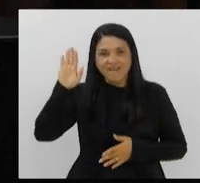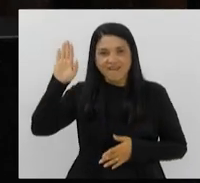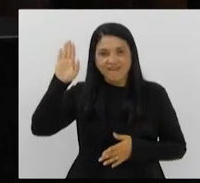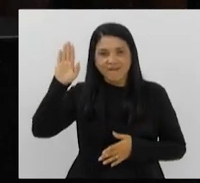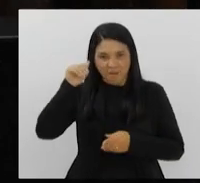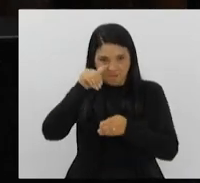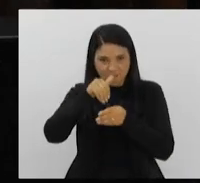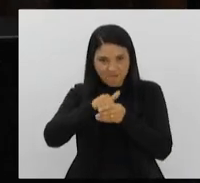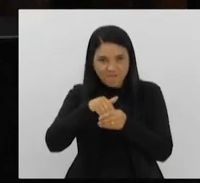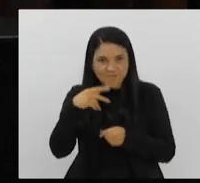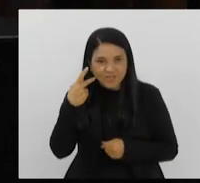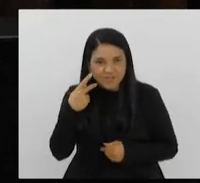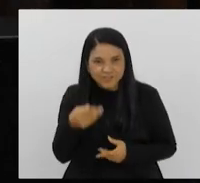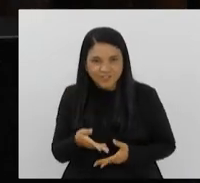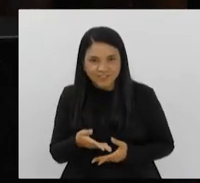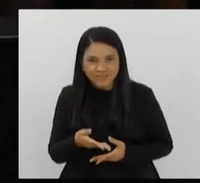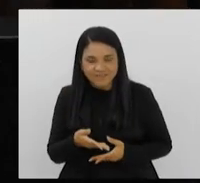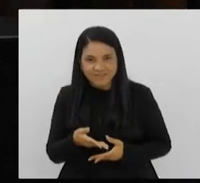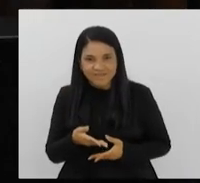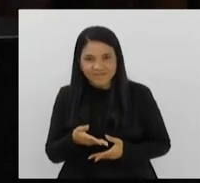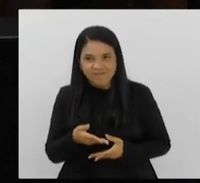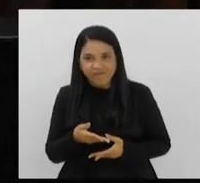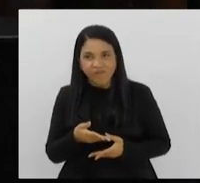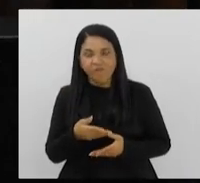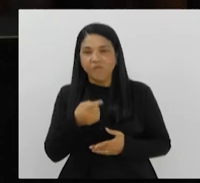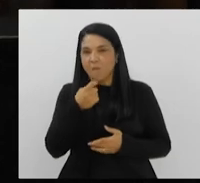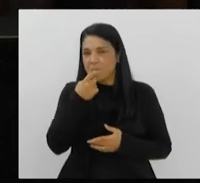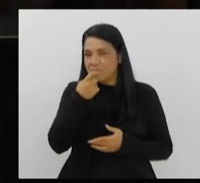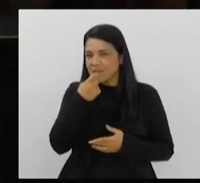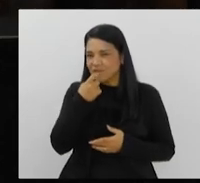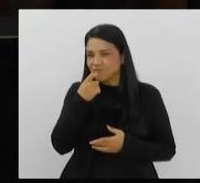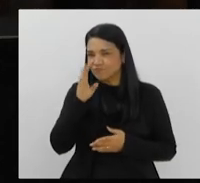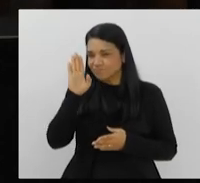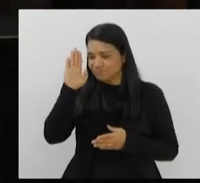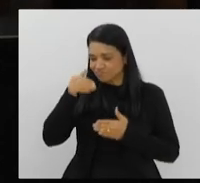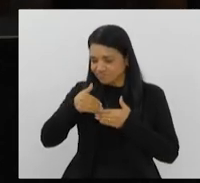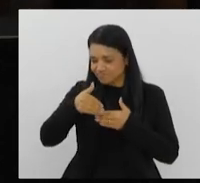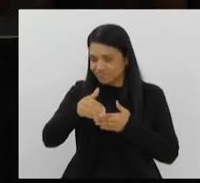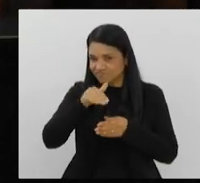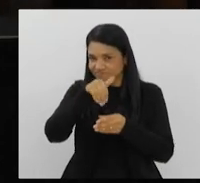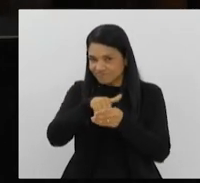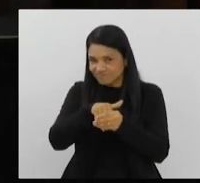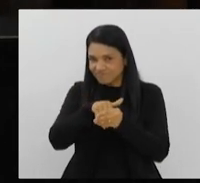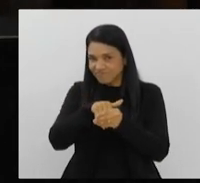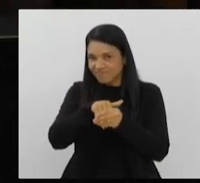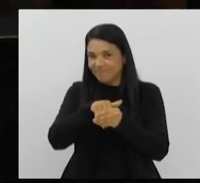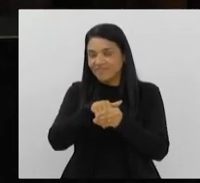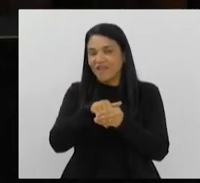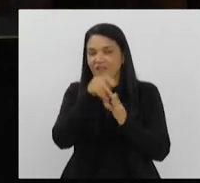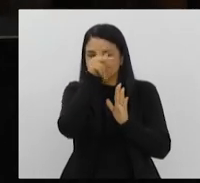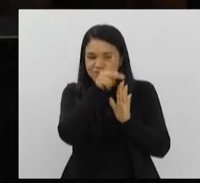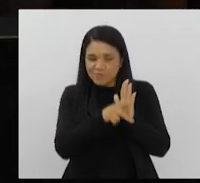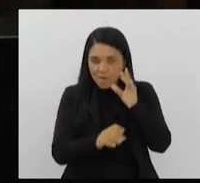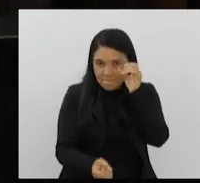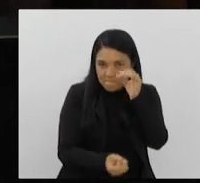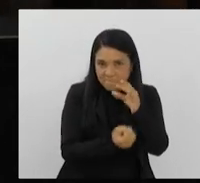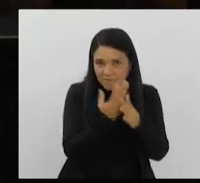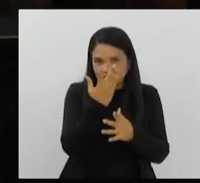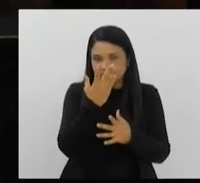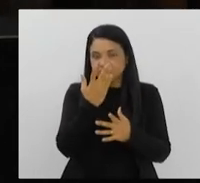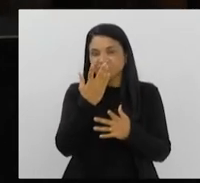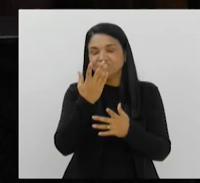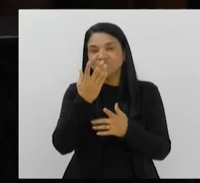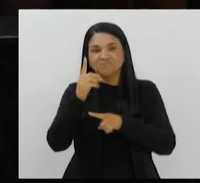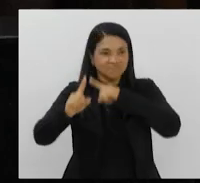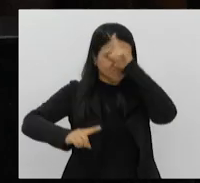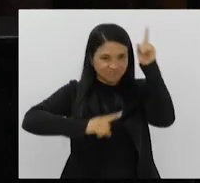Porque, curiosamente, sempre perto de campanha, eles criam esses projetos mirabolantes e criam